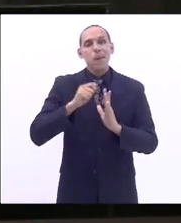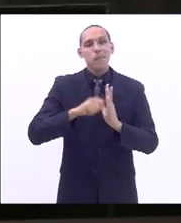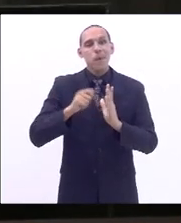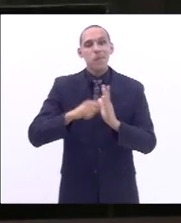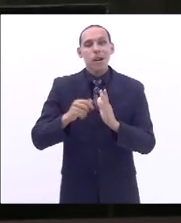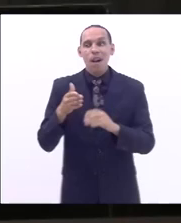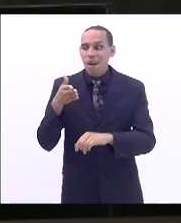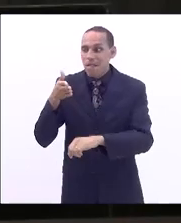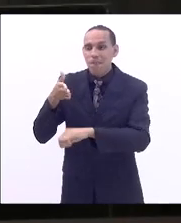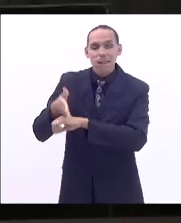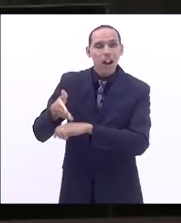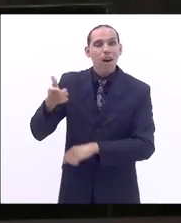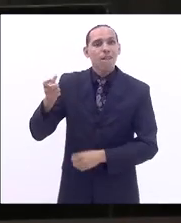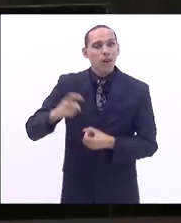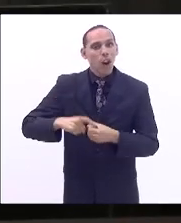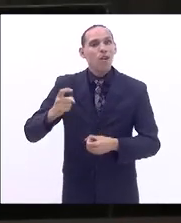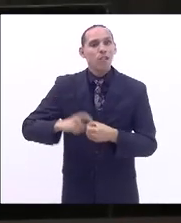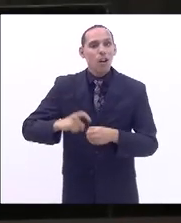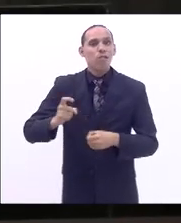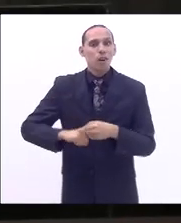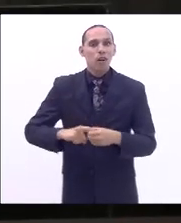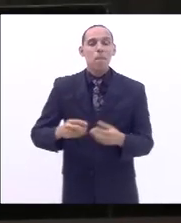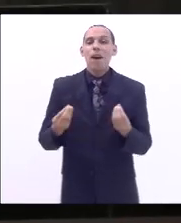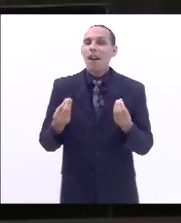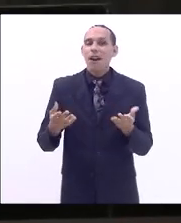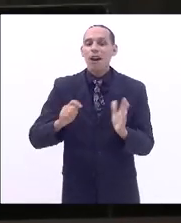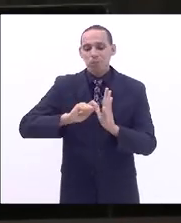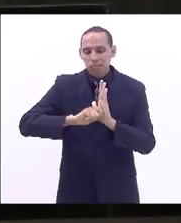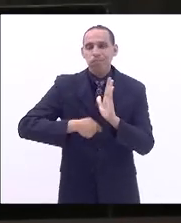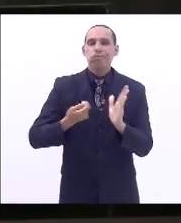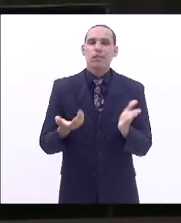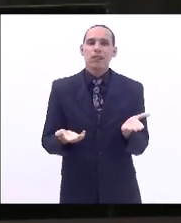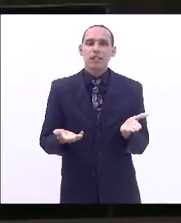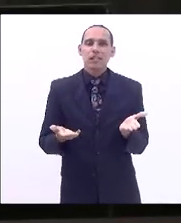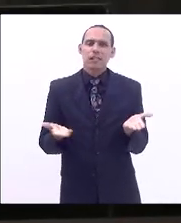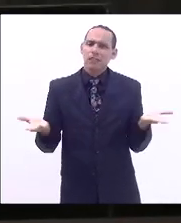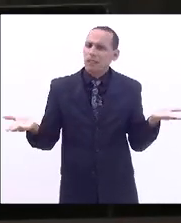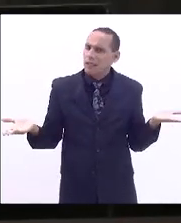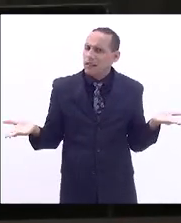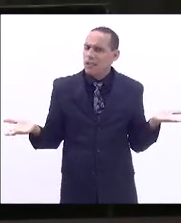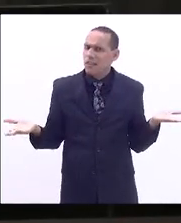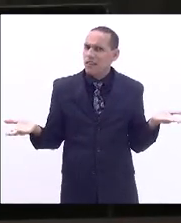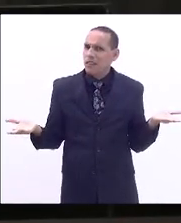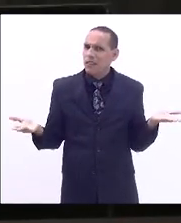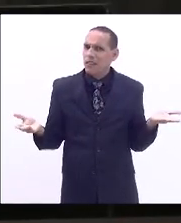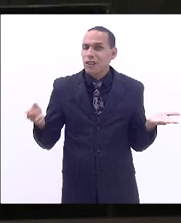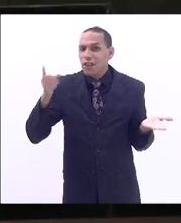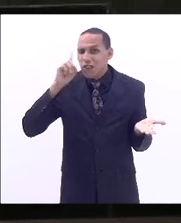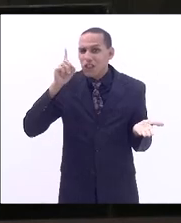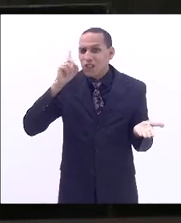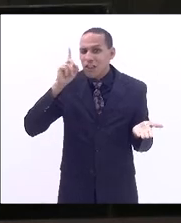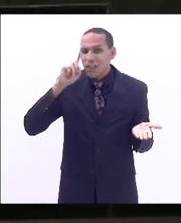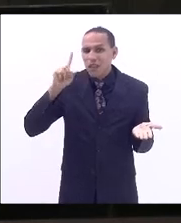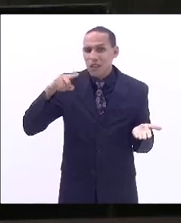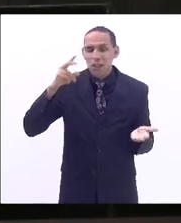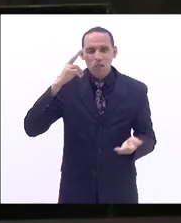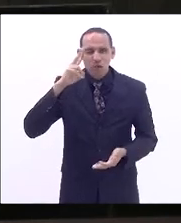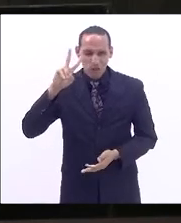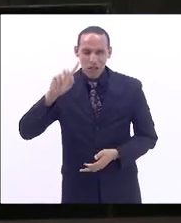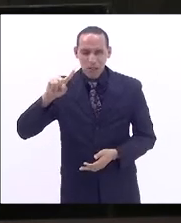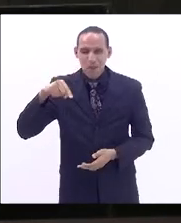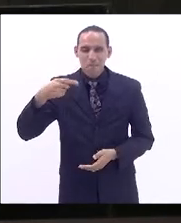que voltar até esse inferno para assinar ou seja dias depois dois dias depois